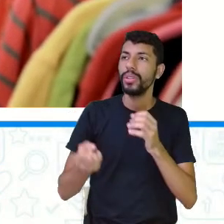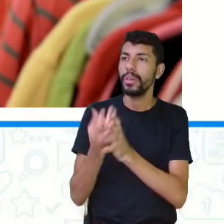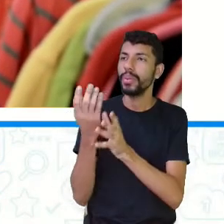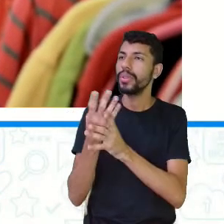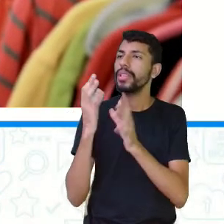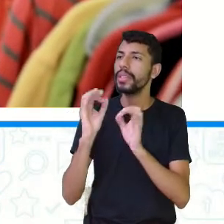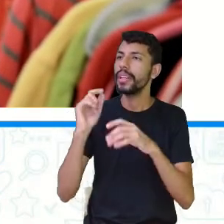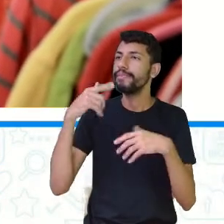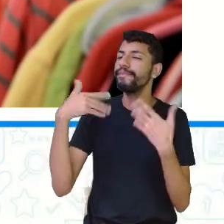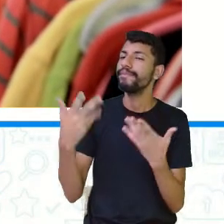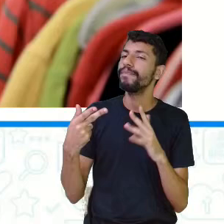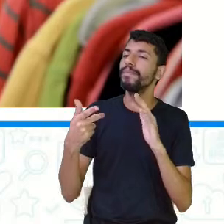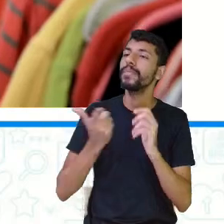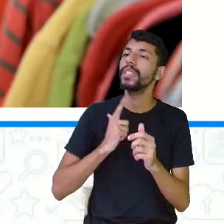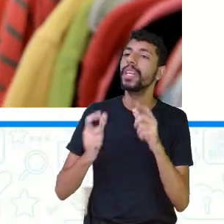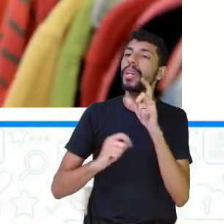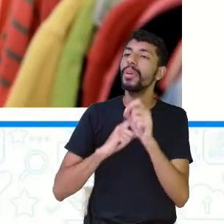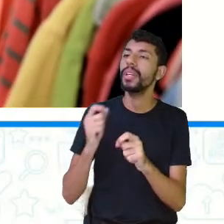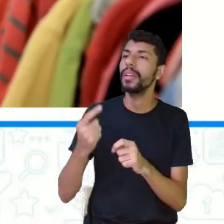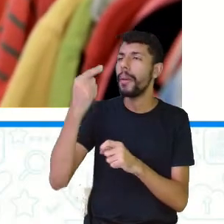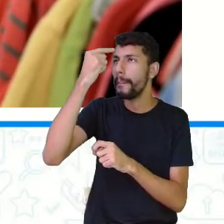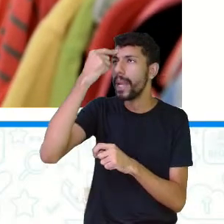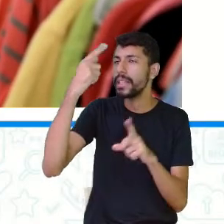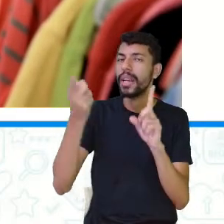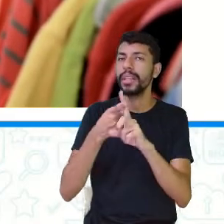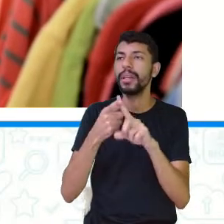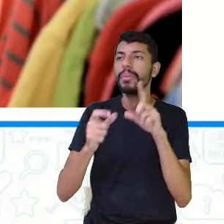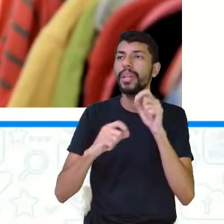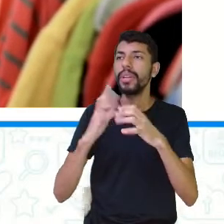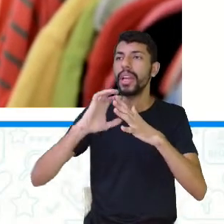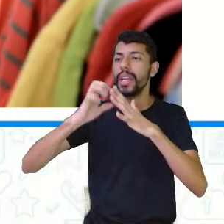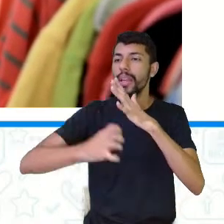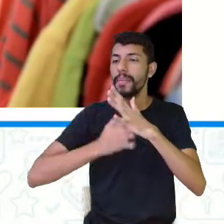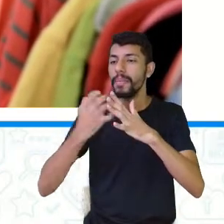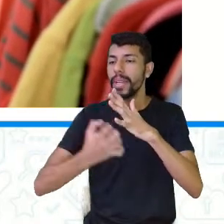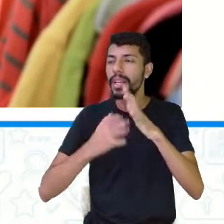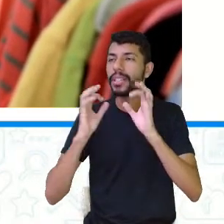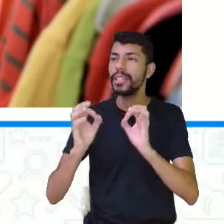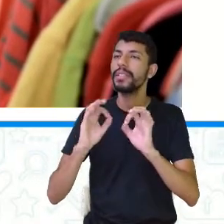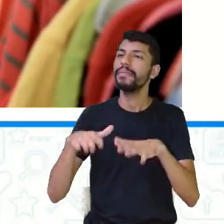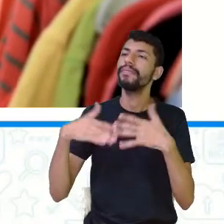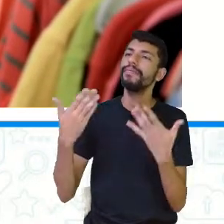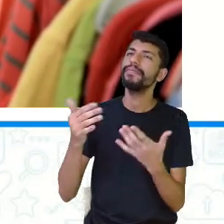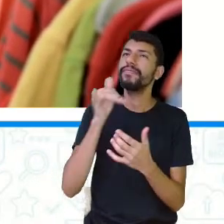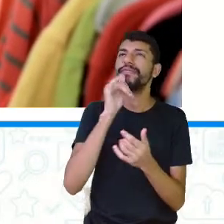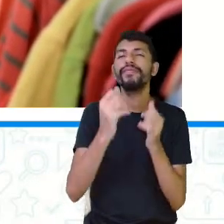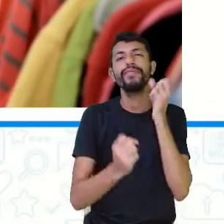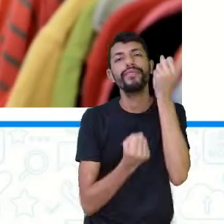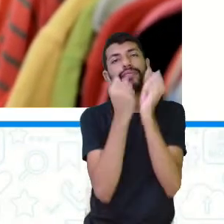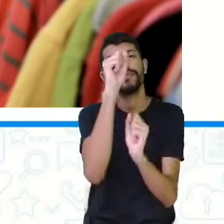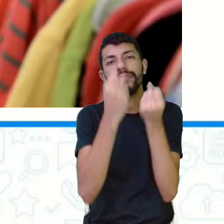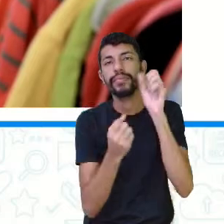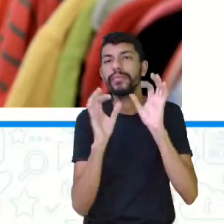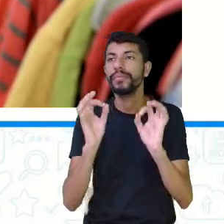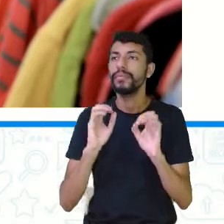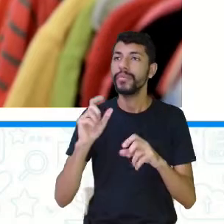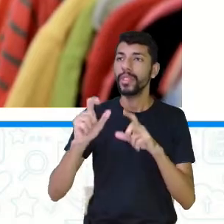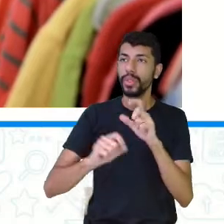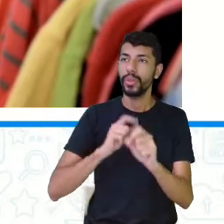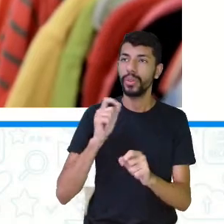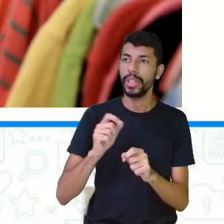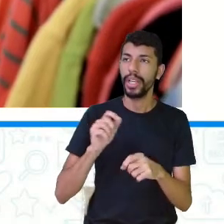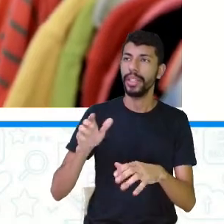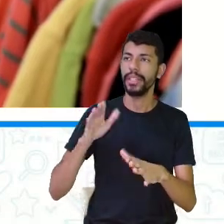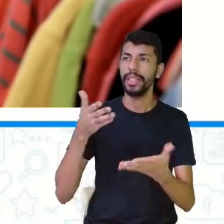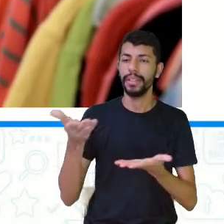seja, existem também a gente pensar nas empresas, as fábricas, as indústrias, que